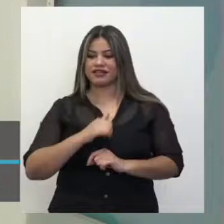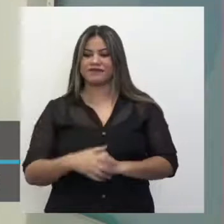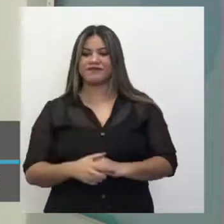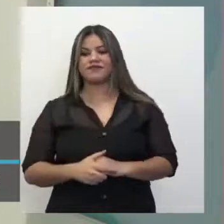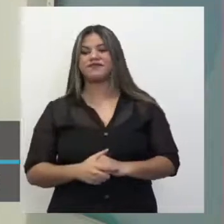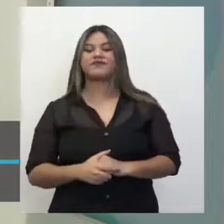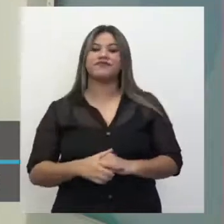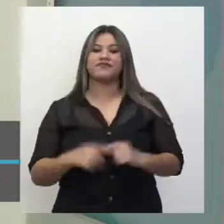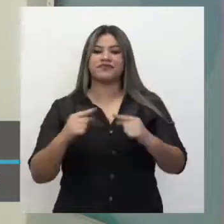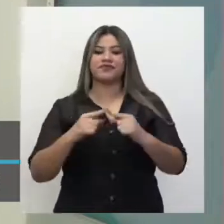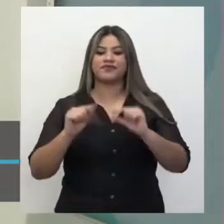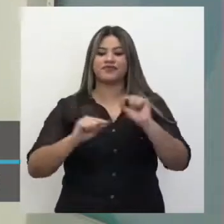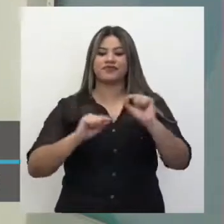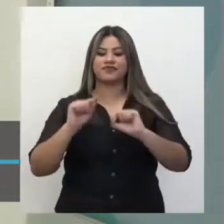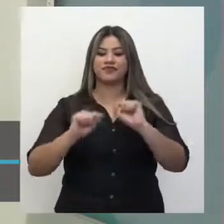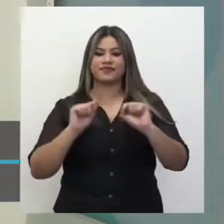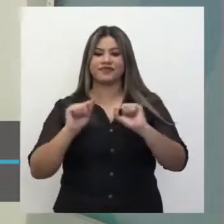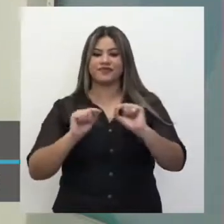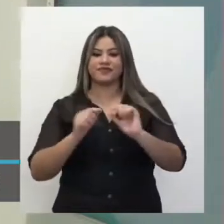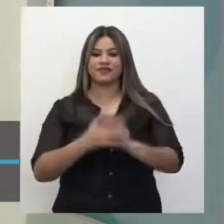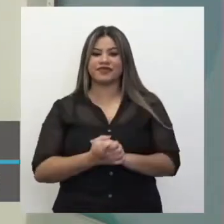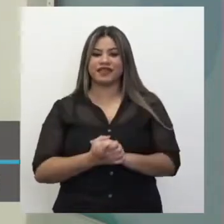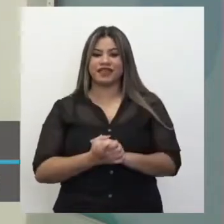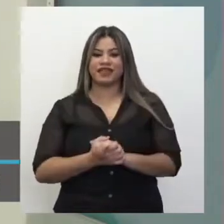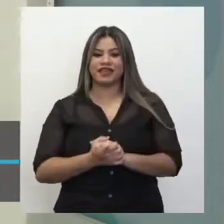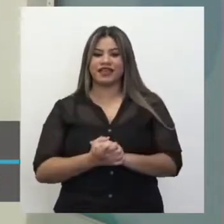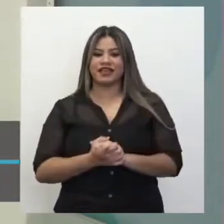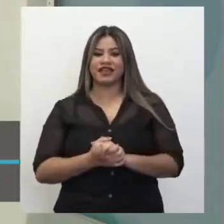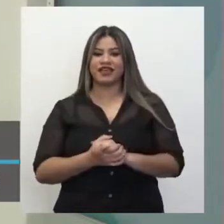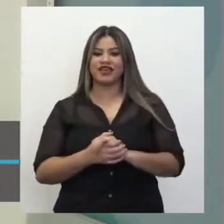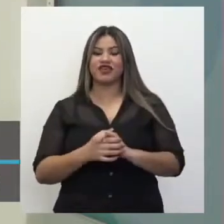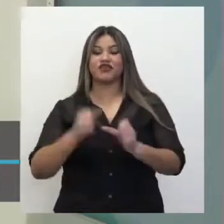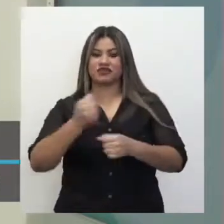um conflito. Boa. Voltou.